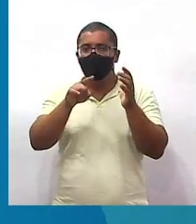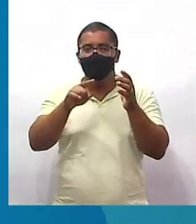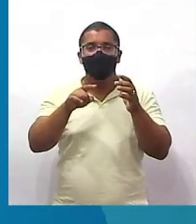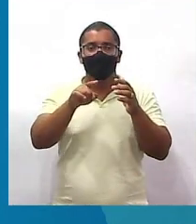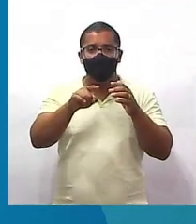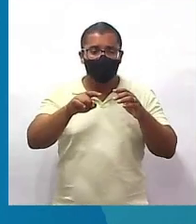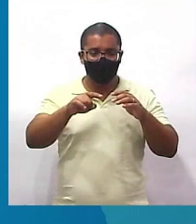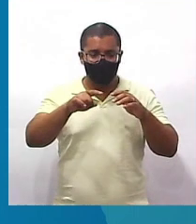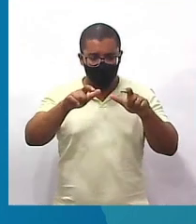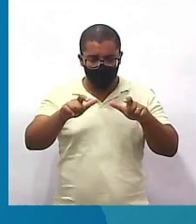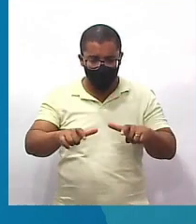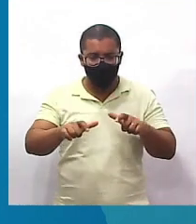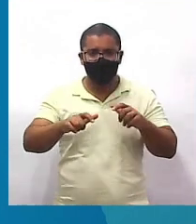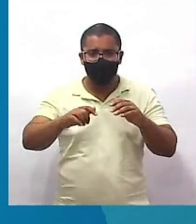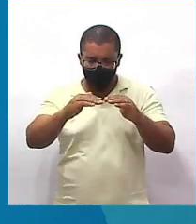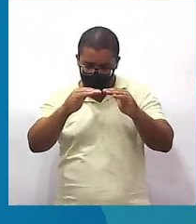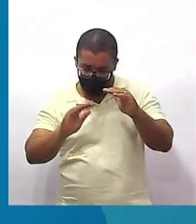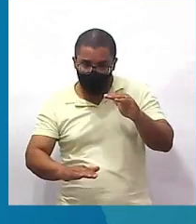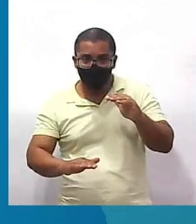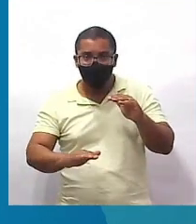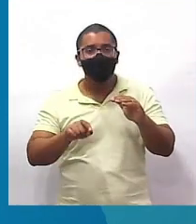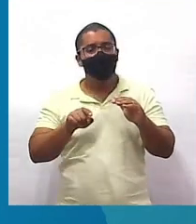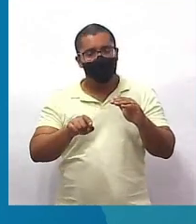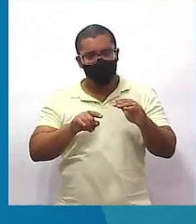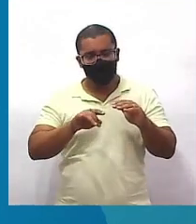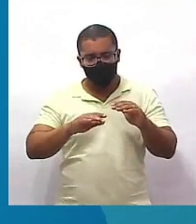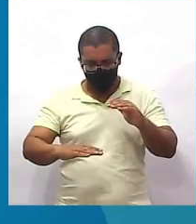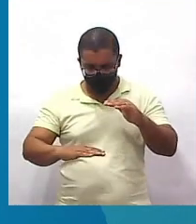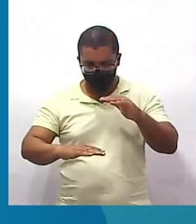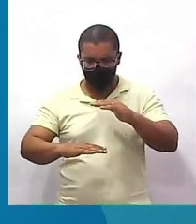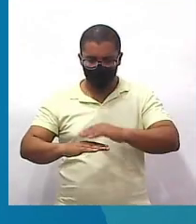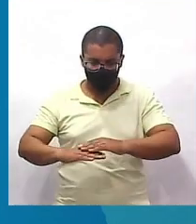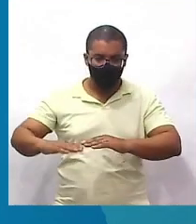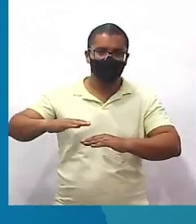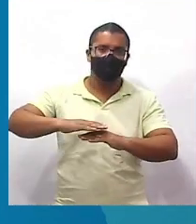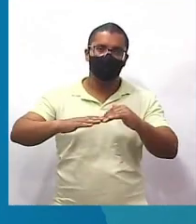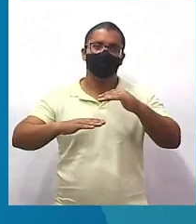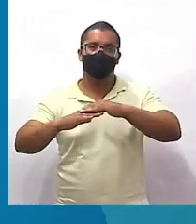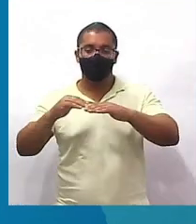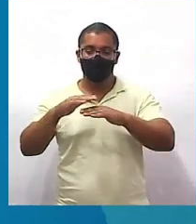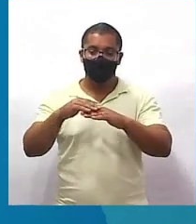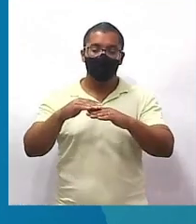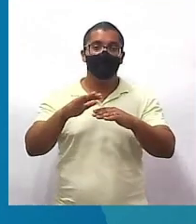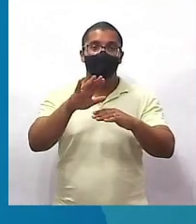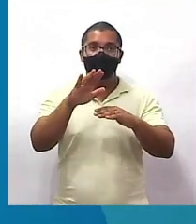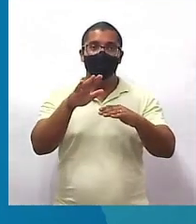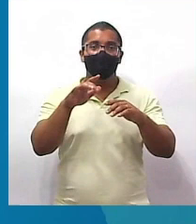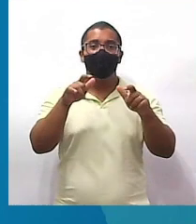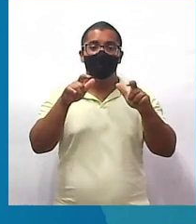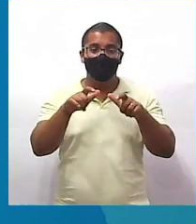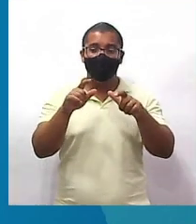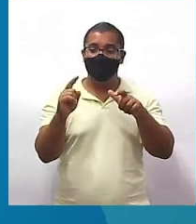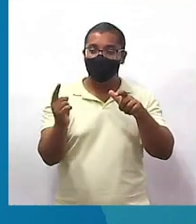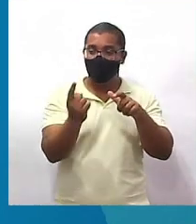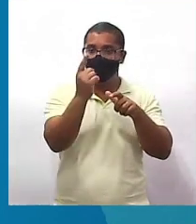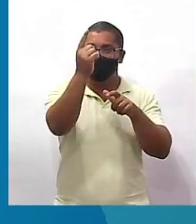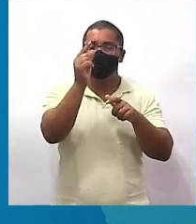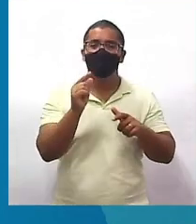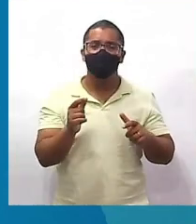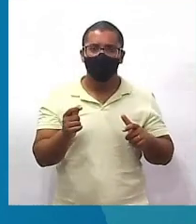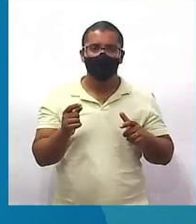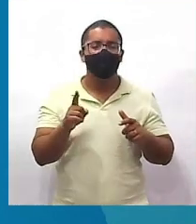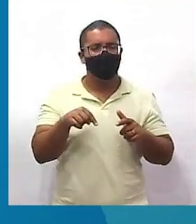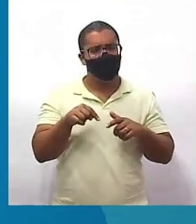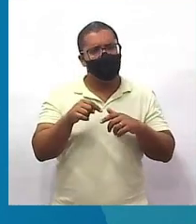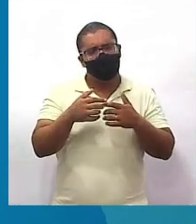mais baixas. O desgaste de uma rocha dessas áreas mais altas, ele vai ser